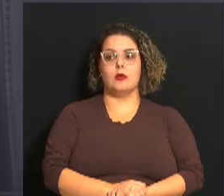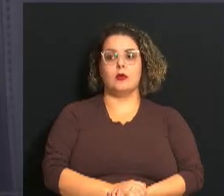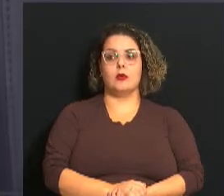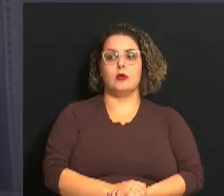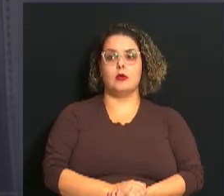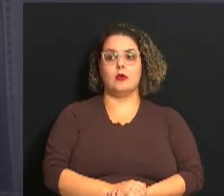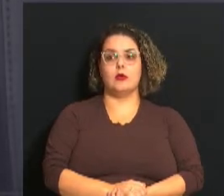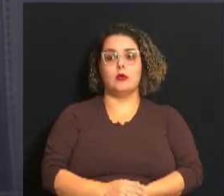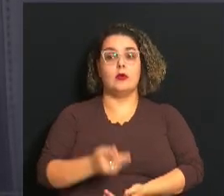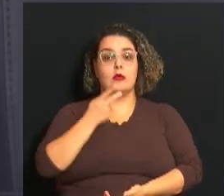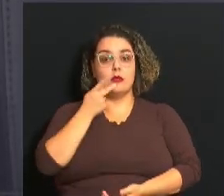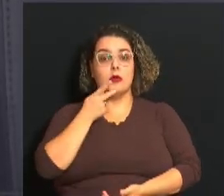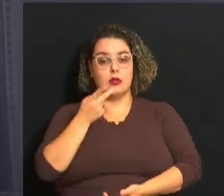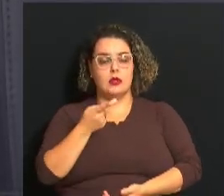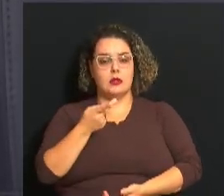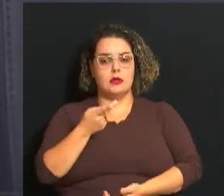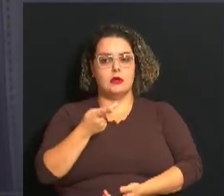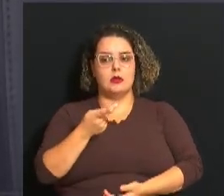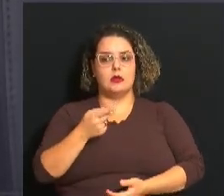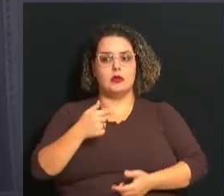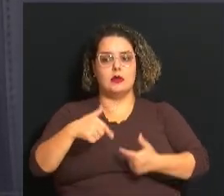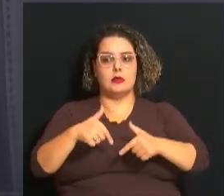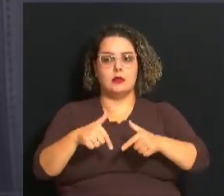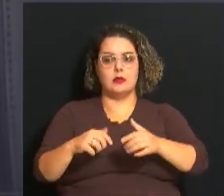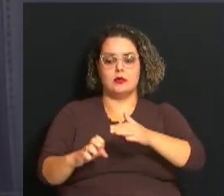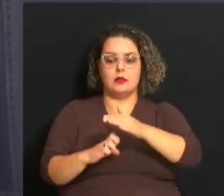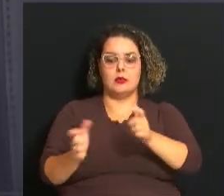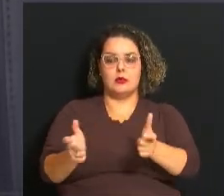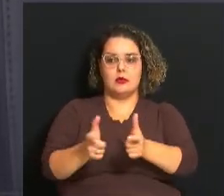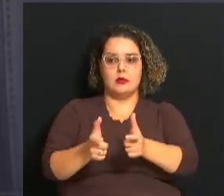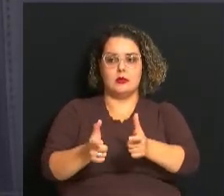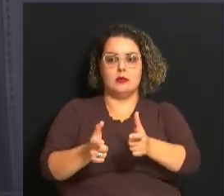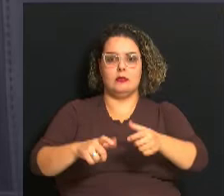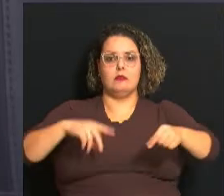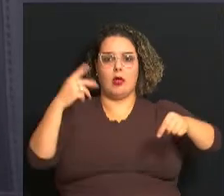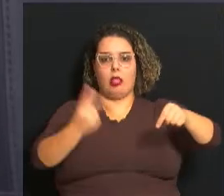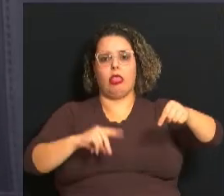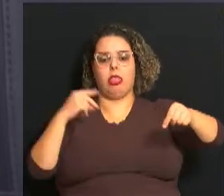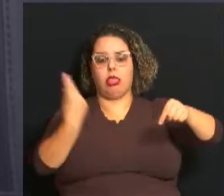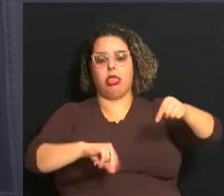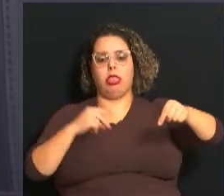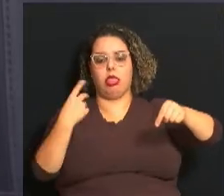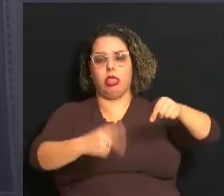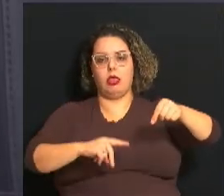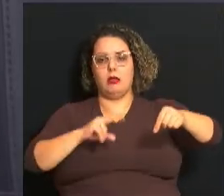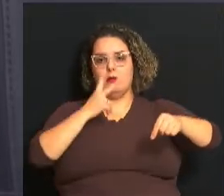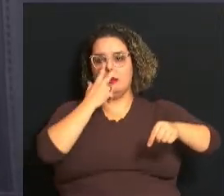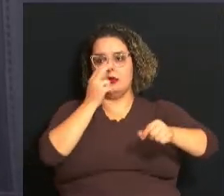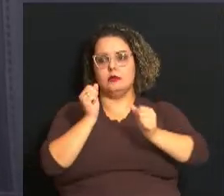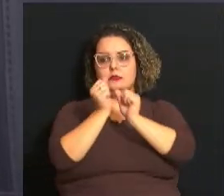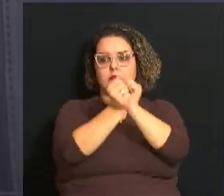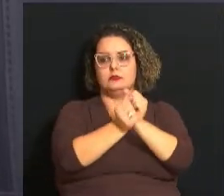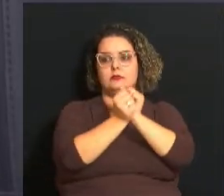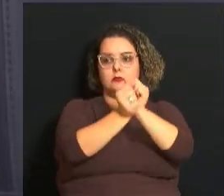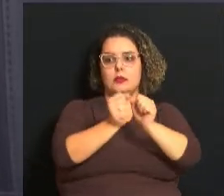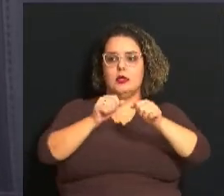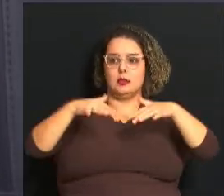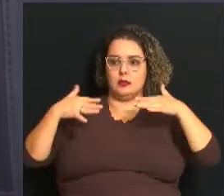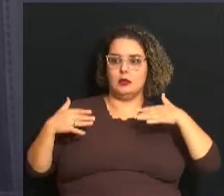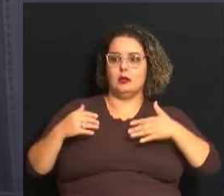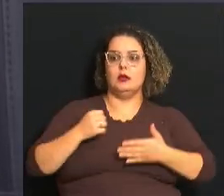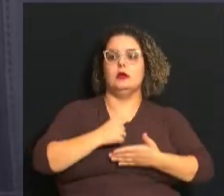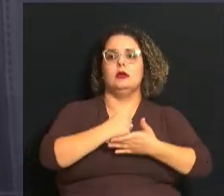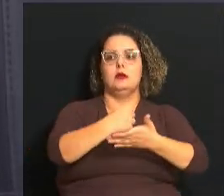EA chibata e eu queria lembrar Guida do caso que você trouxe incluso é pública que nós levamos para o conselho nacional